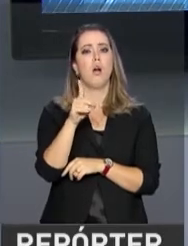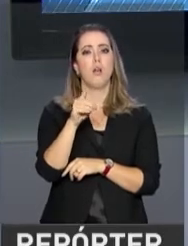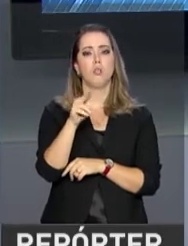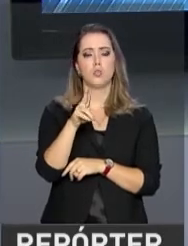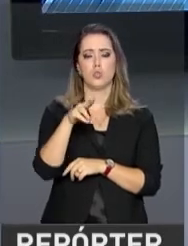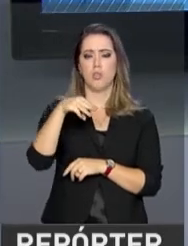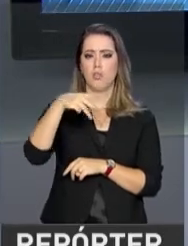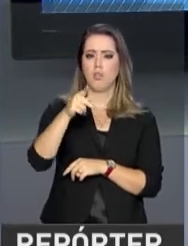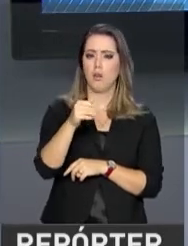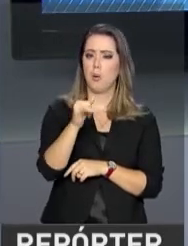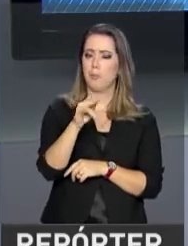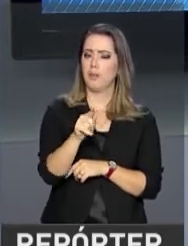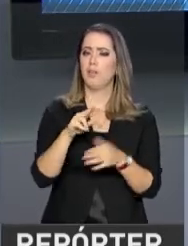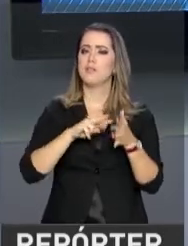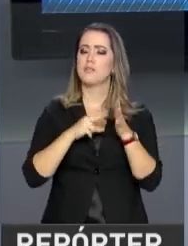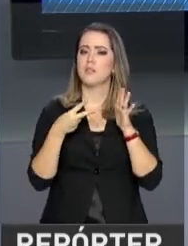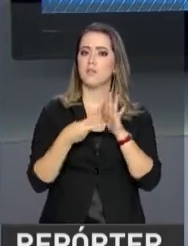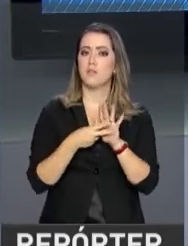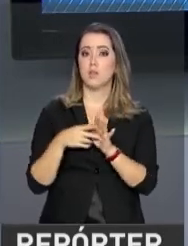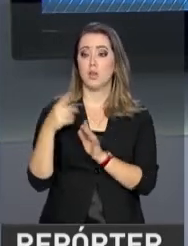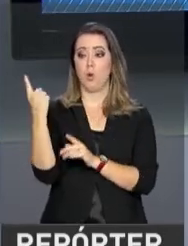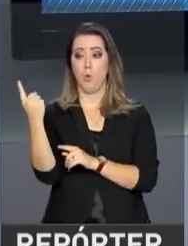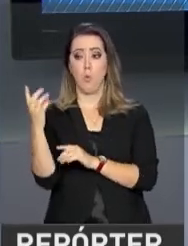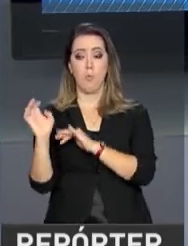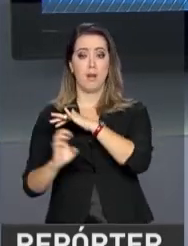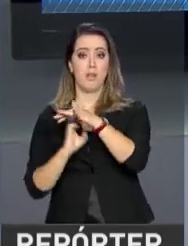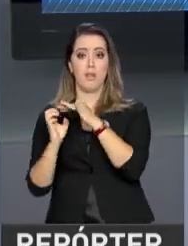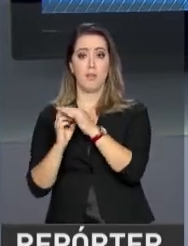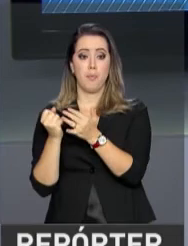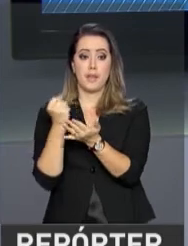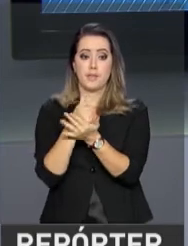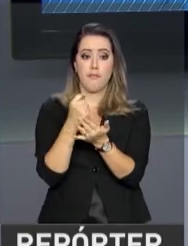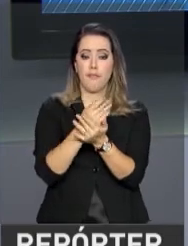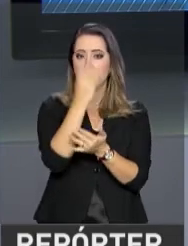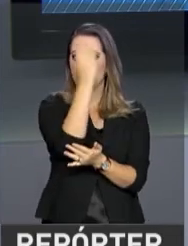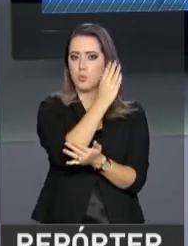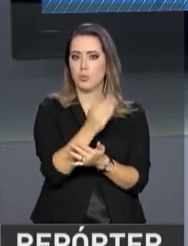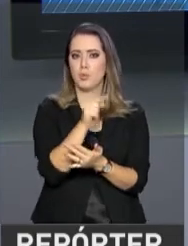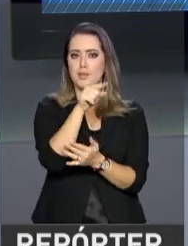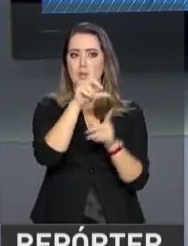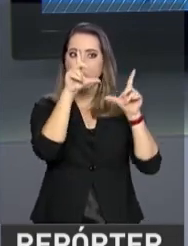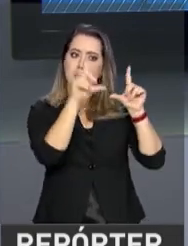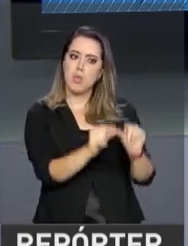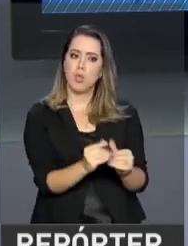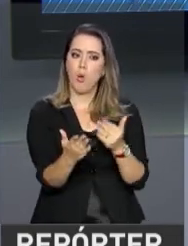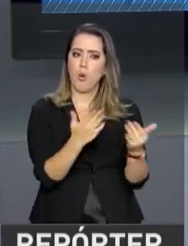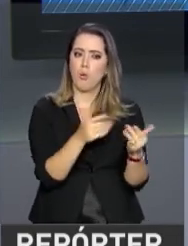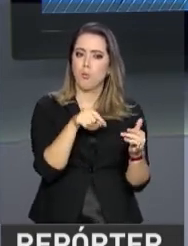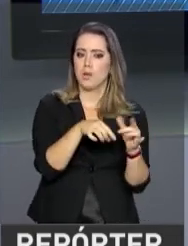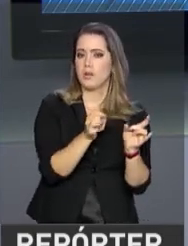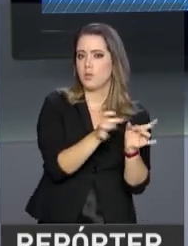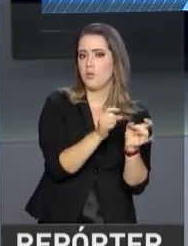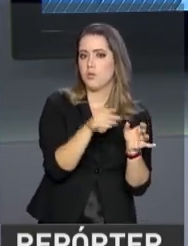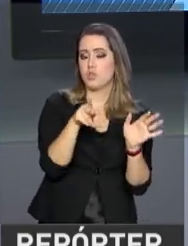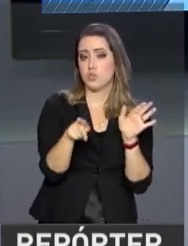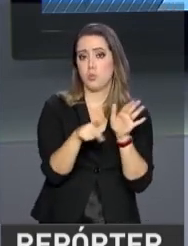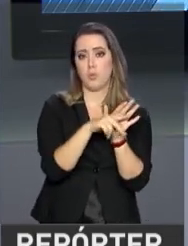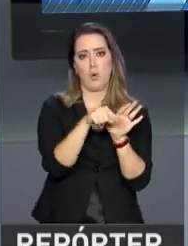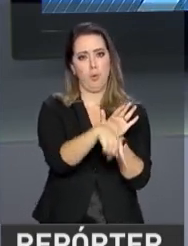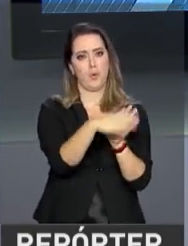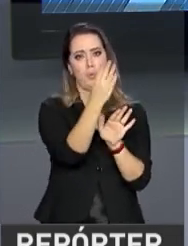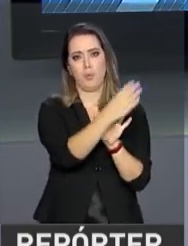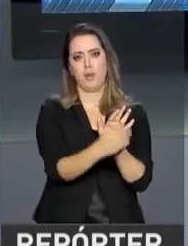exporta para determinado país um produto com preço menor ao vendido no mercado interno essa diferenciação de preços é